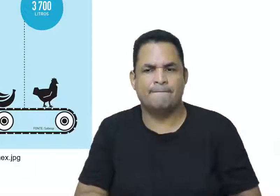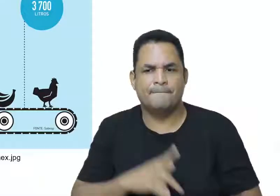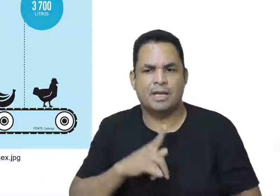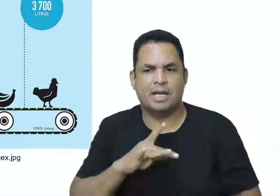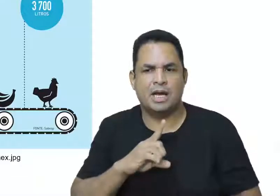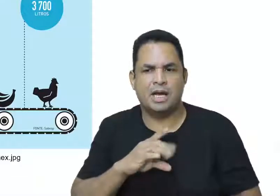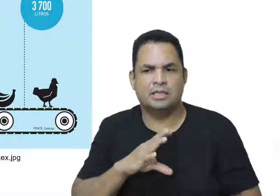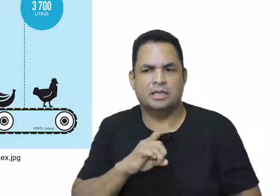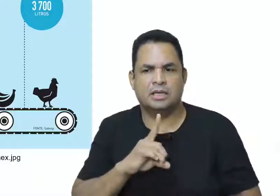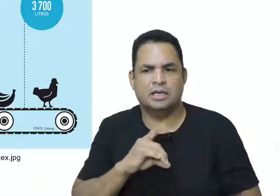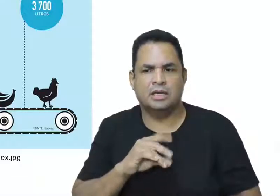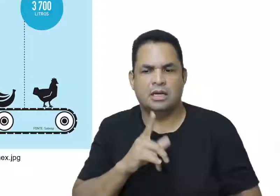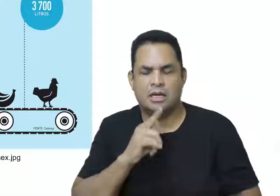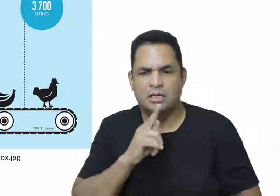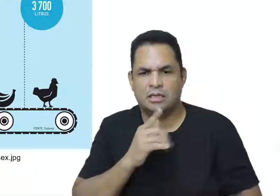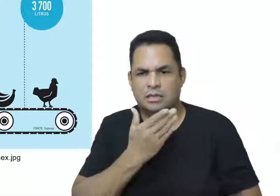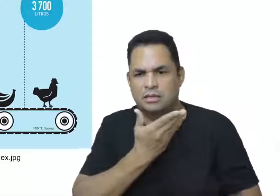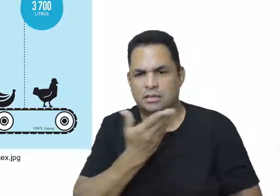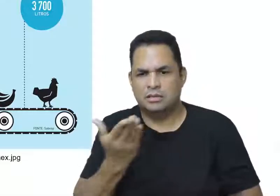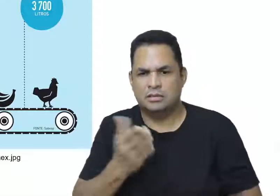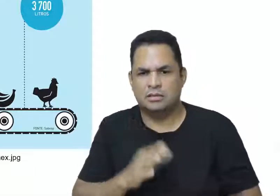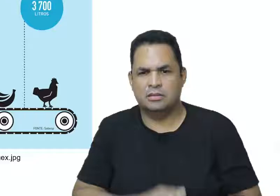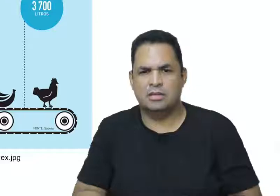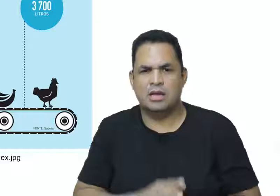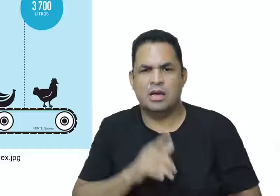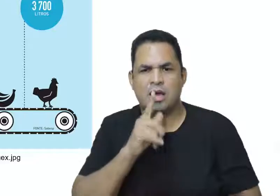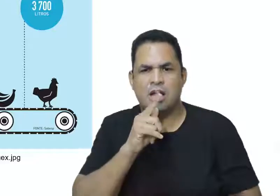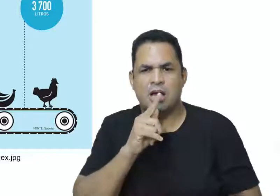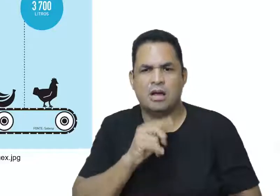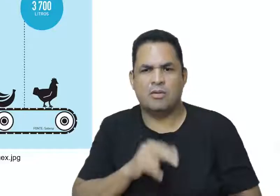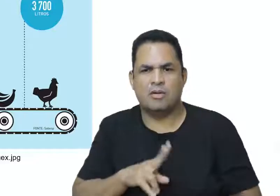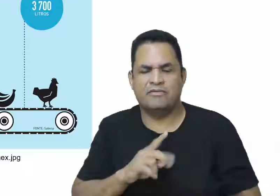temos, aí quando observamos, por exemplo, a água virtual,